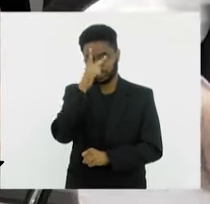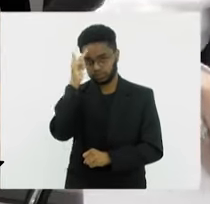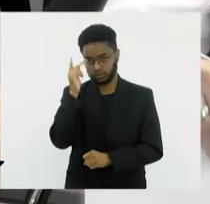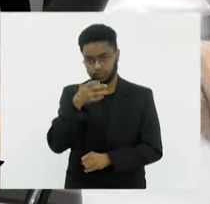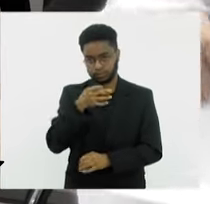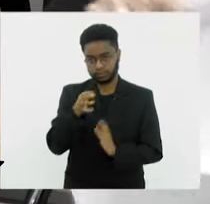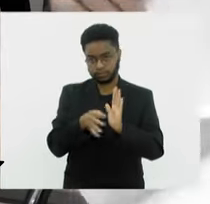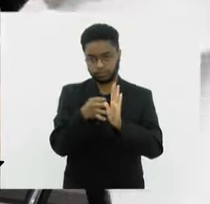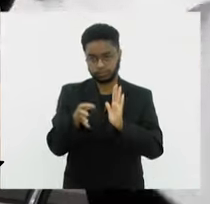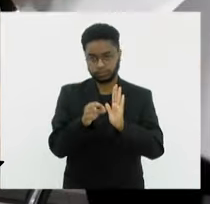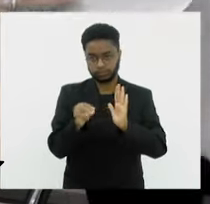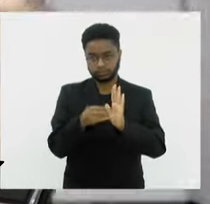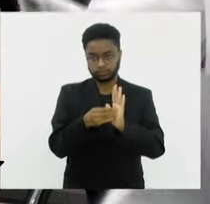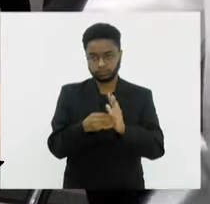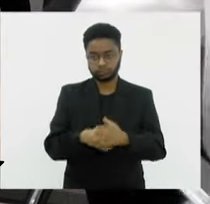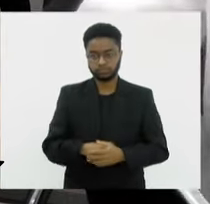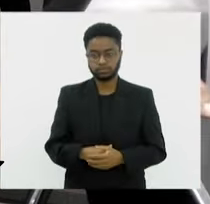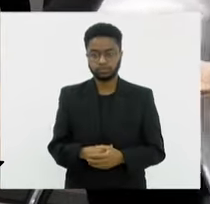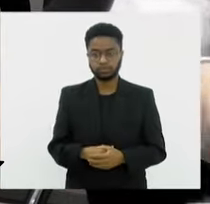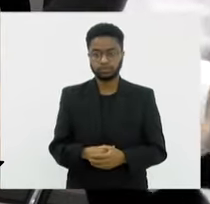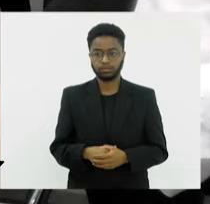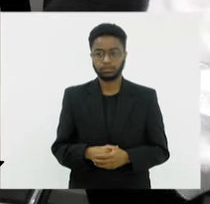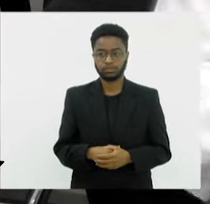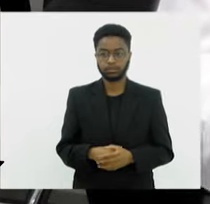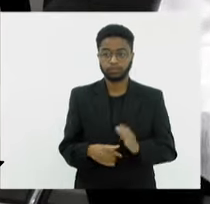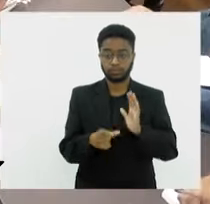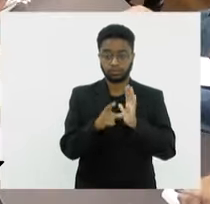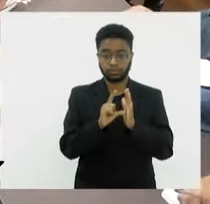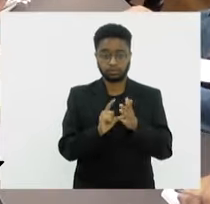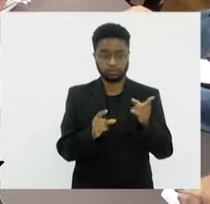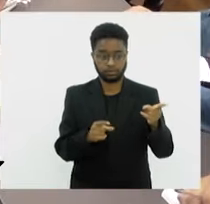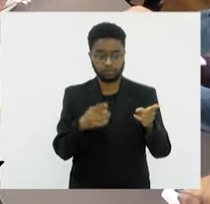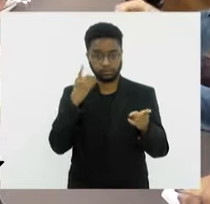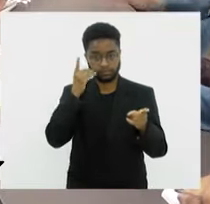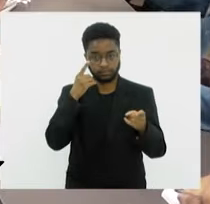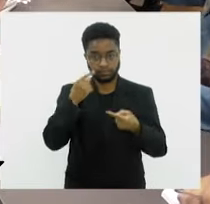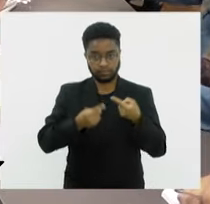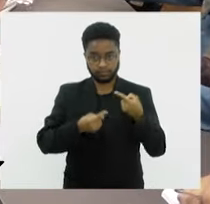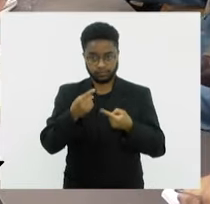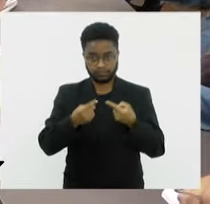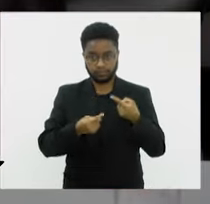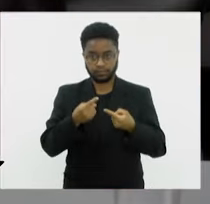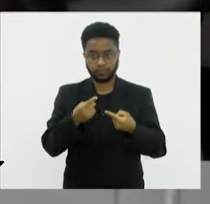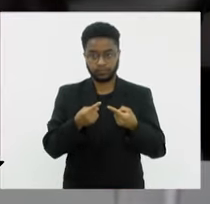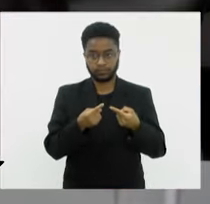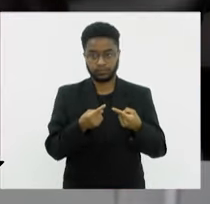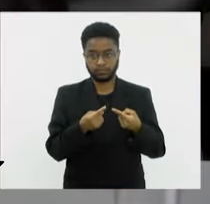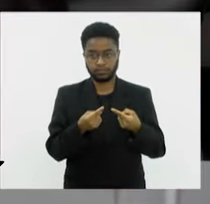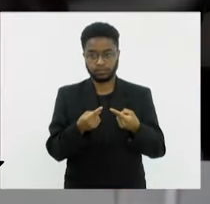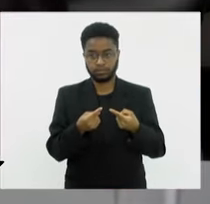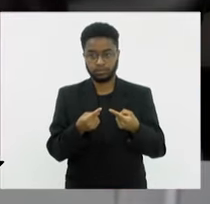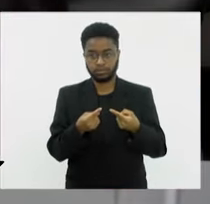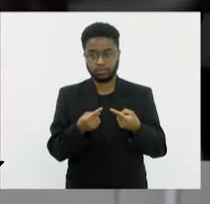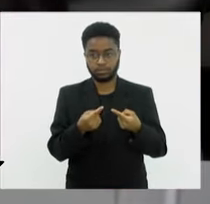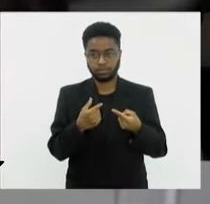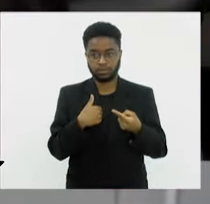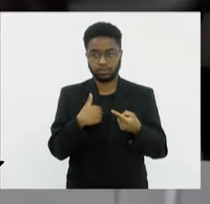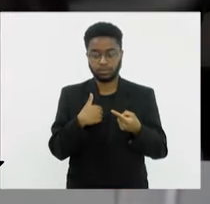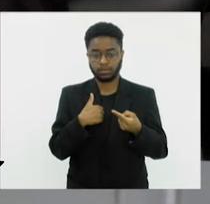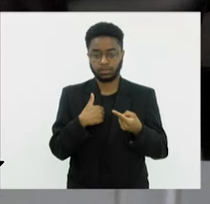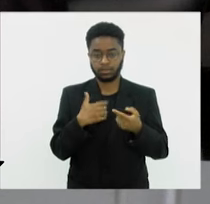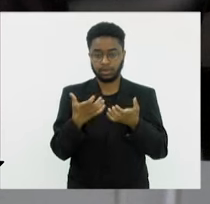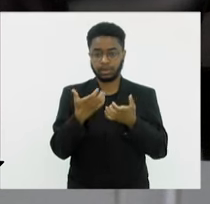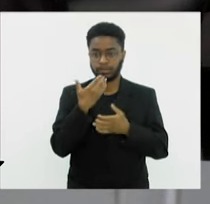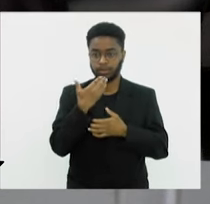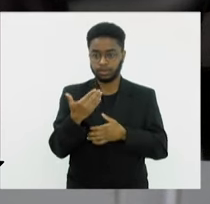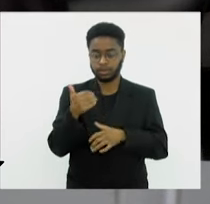Excelência. Antes do deputado Vinícius Cozolino discutir, eu pediria que ele